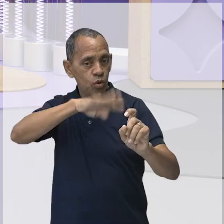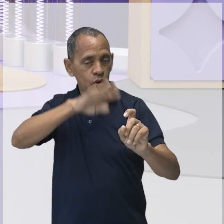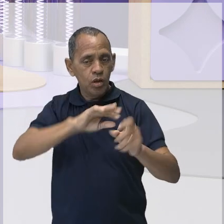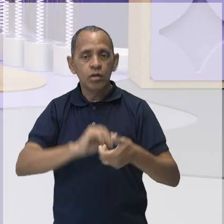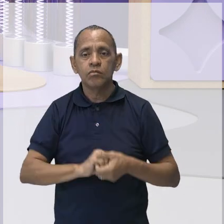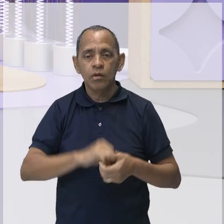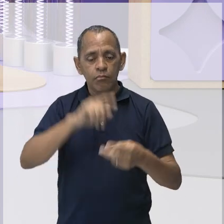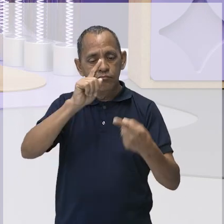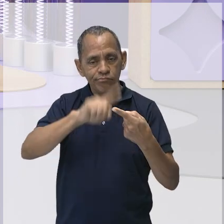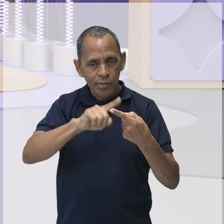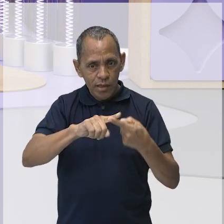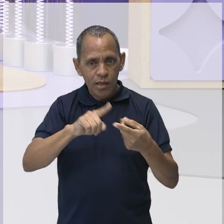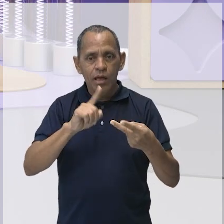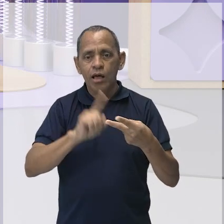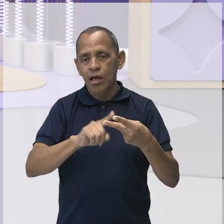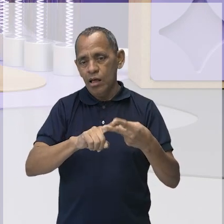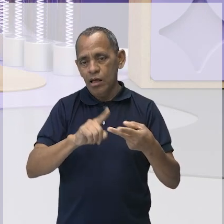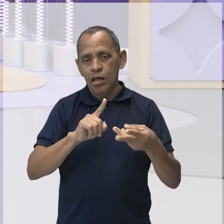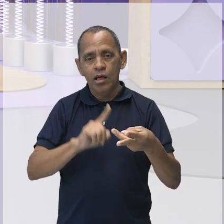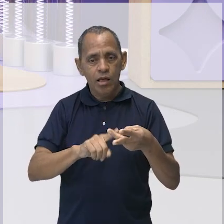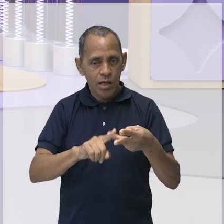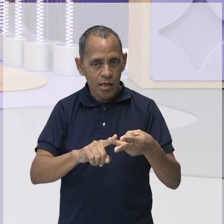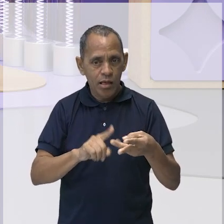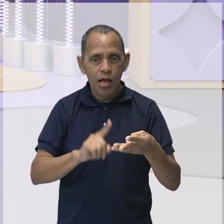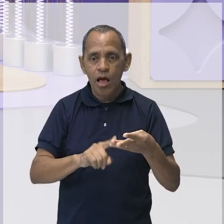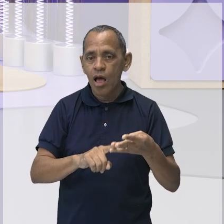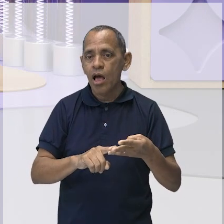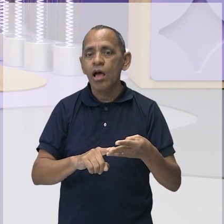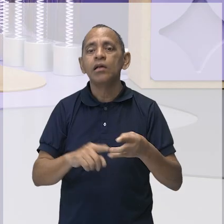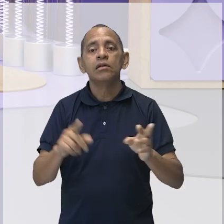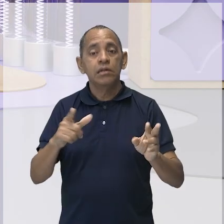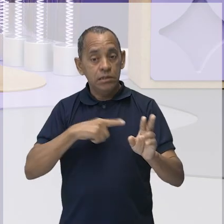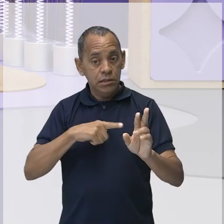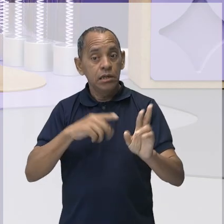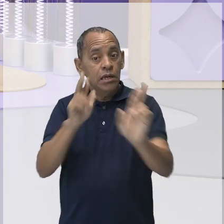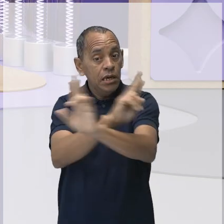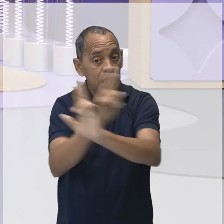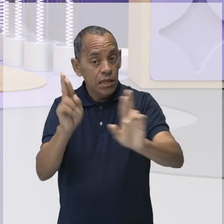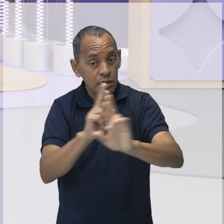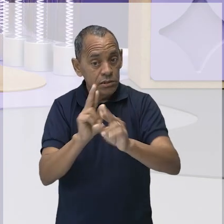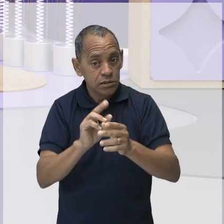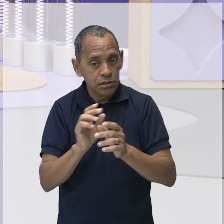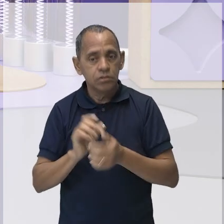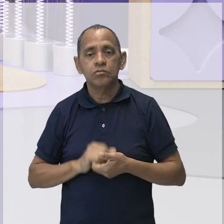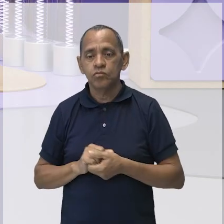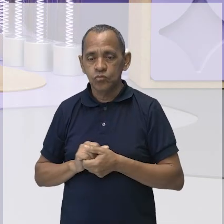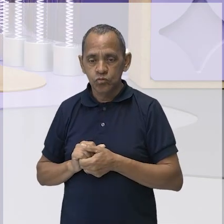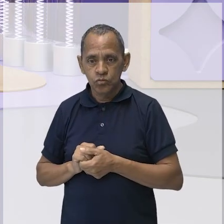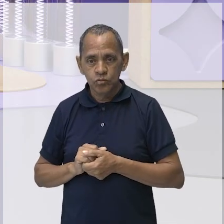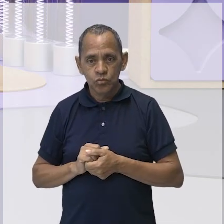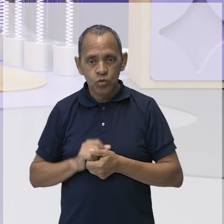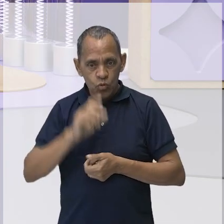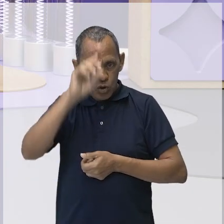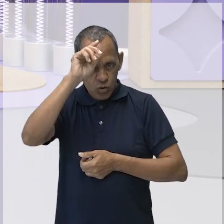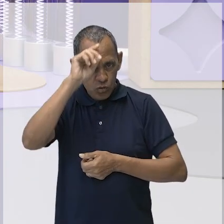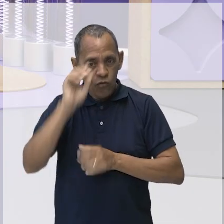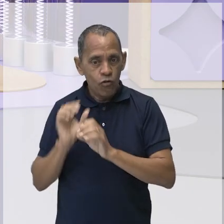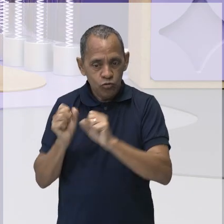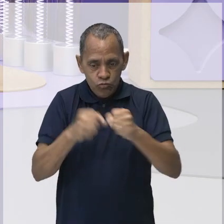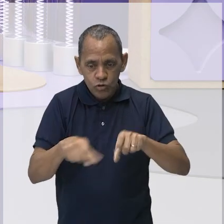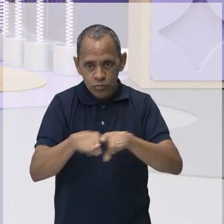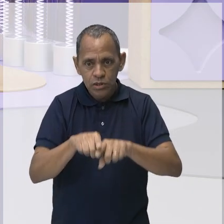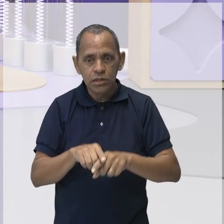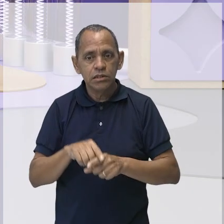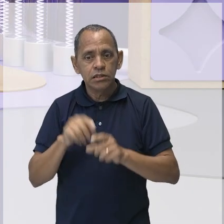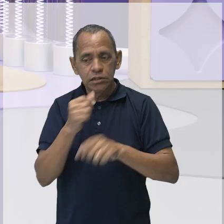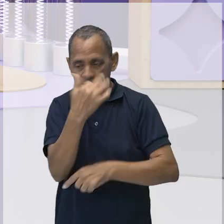orixás, caboclos, encantados, estarem relacionados às forças e elementos da natureza, essas religiões prezam